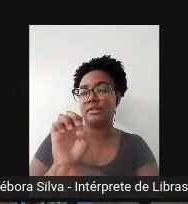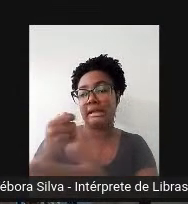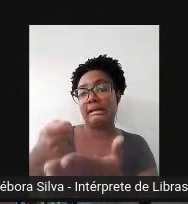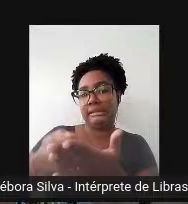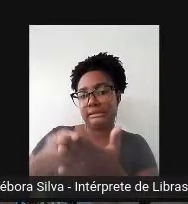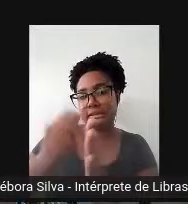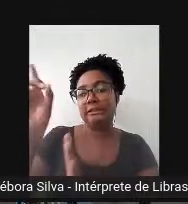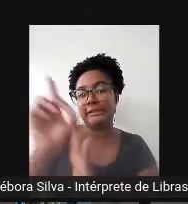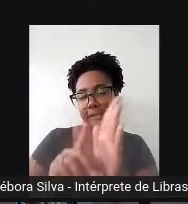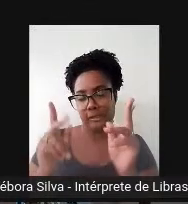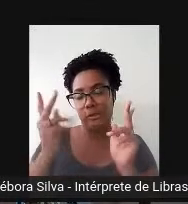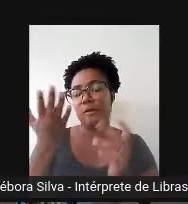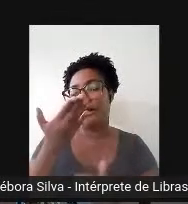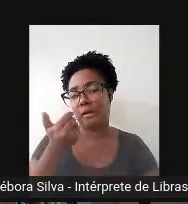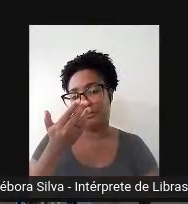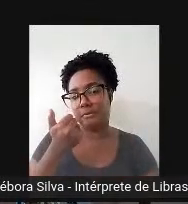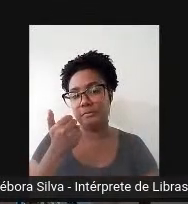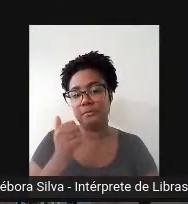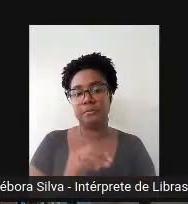próximo.